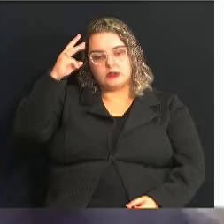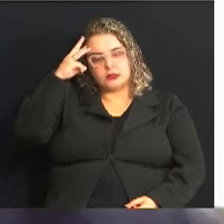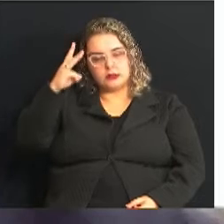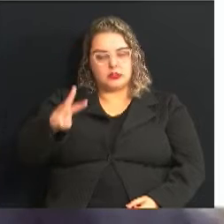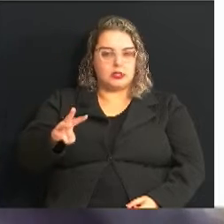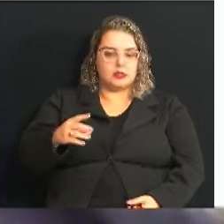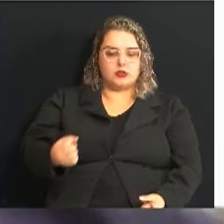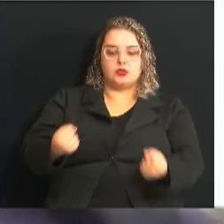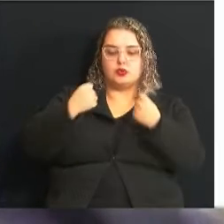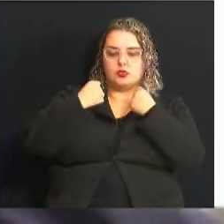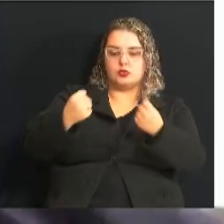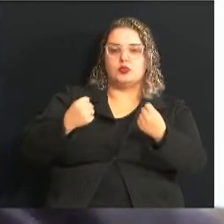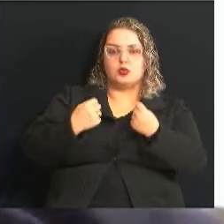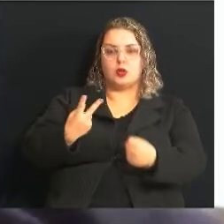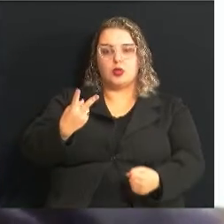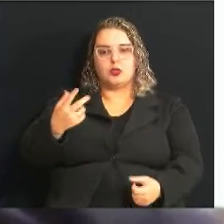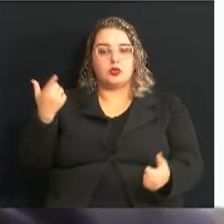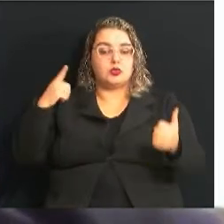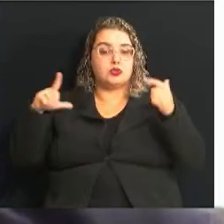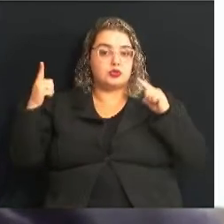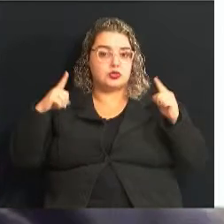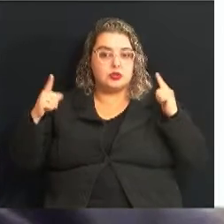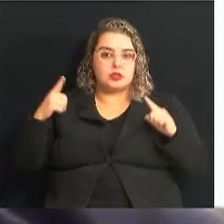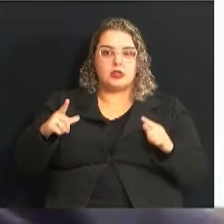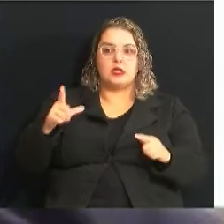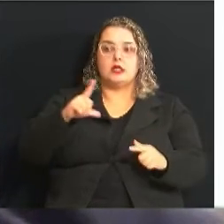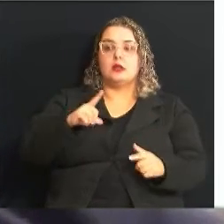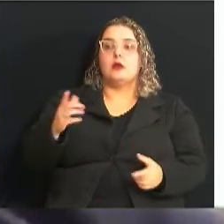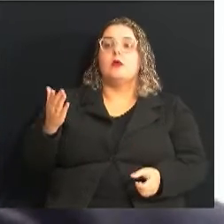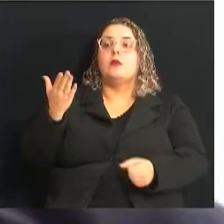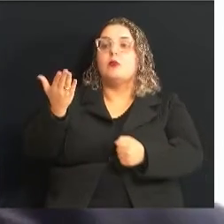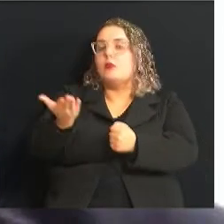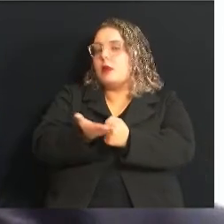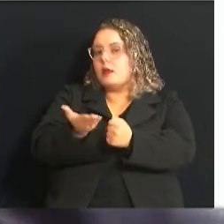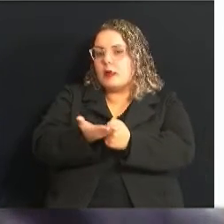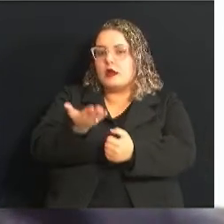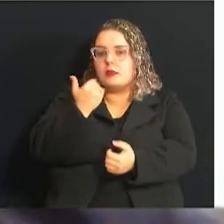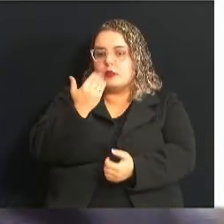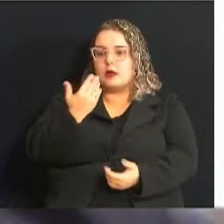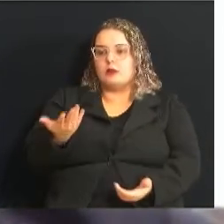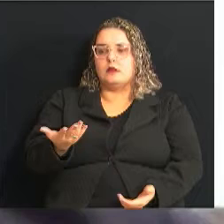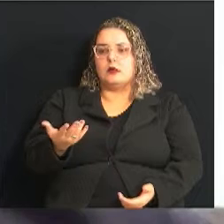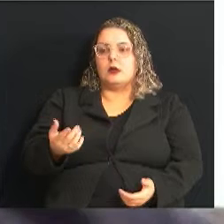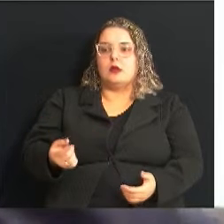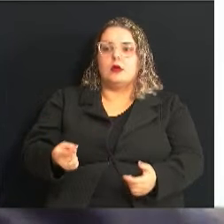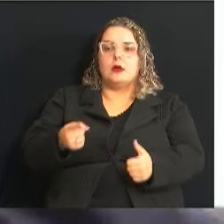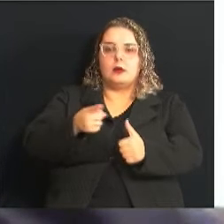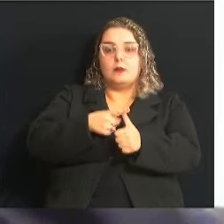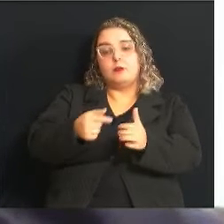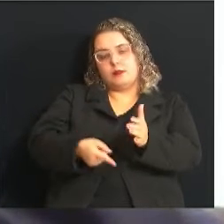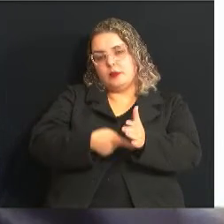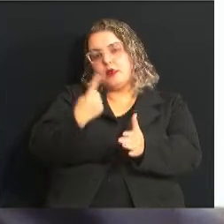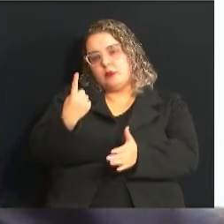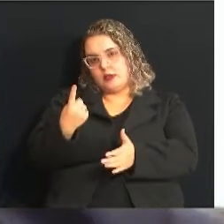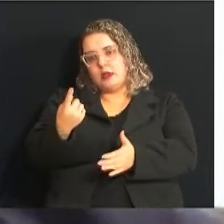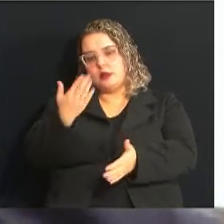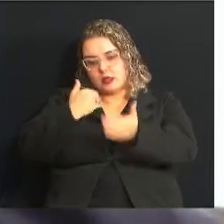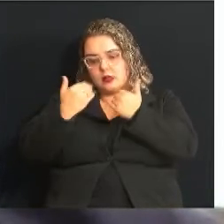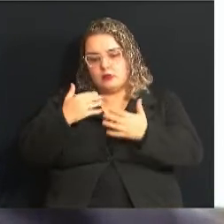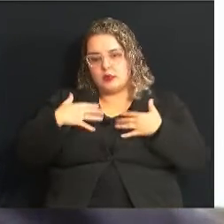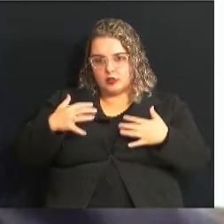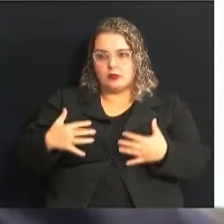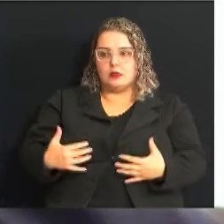momento de lazer, ter uma pausa para o lanche. A pausa para o lanche, ela é dupla. Primeiro, que ela alimenta. Segundo, que é uma pausa